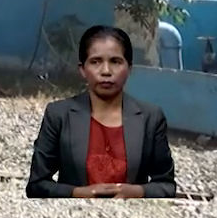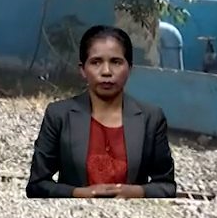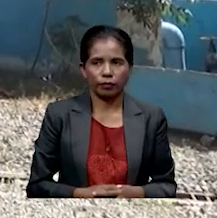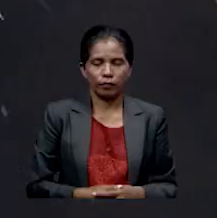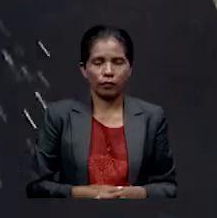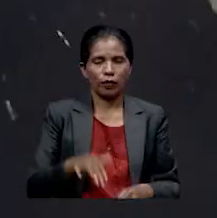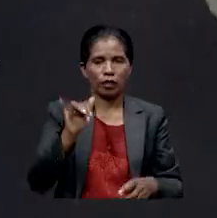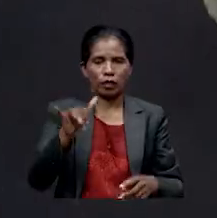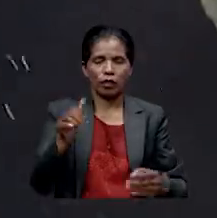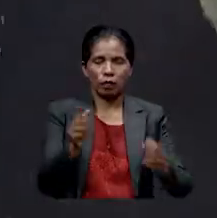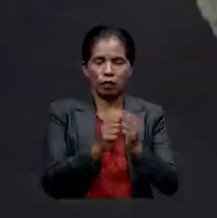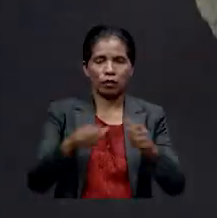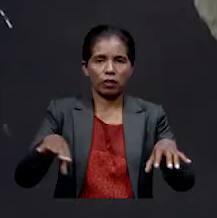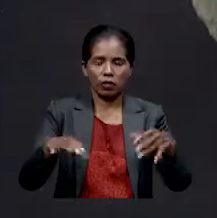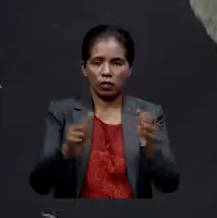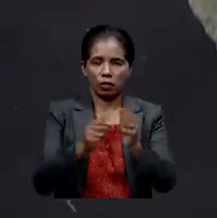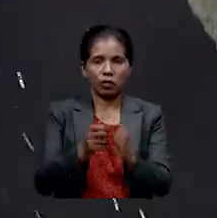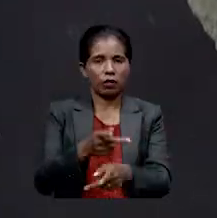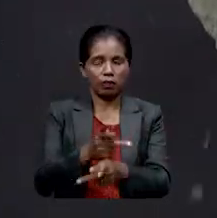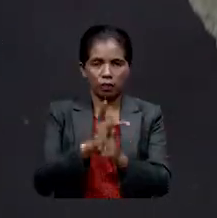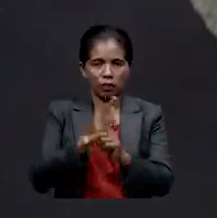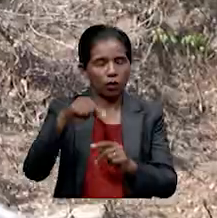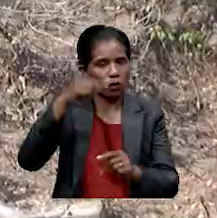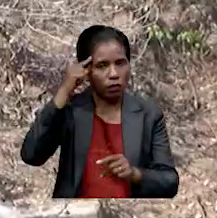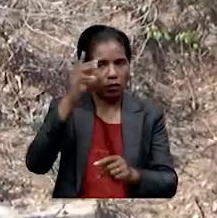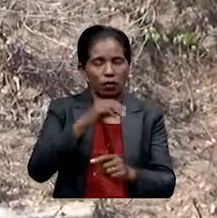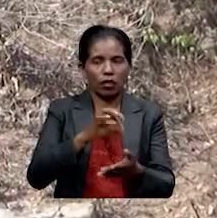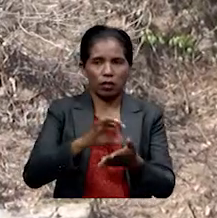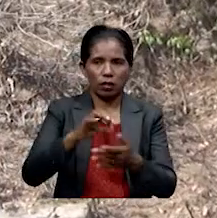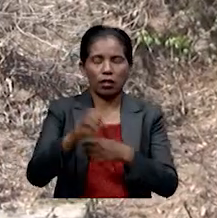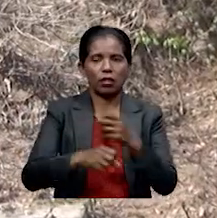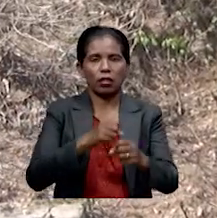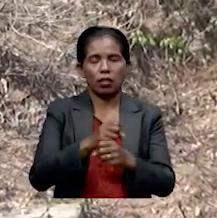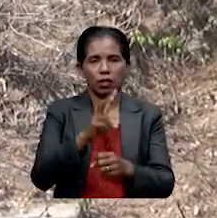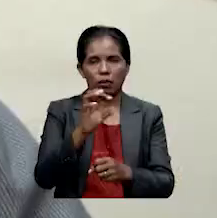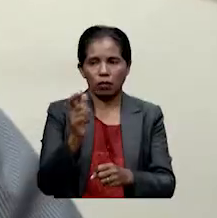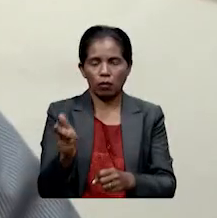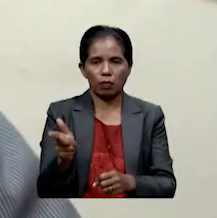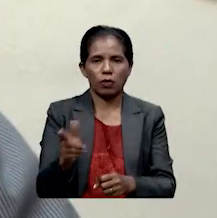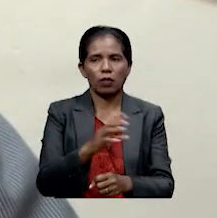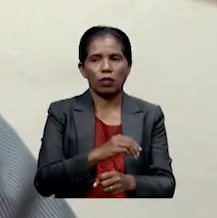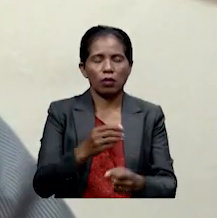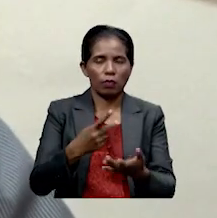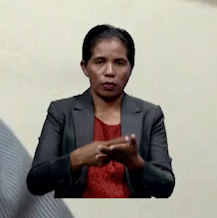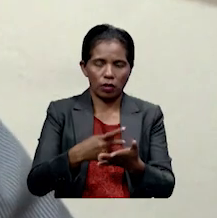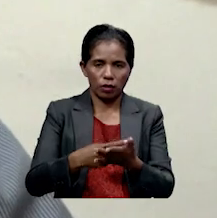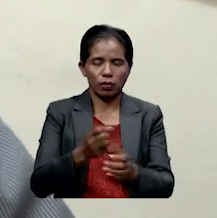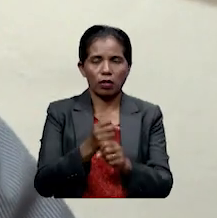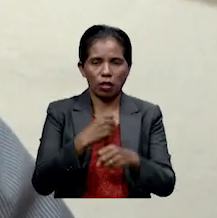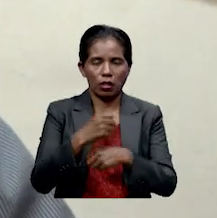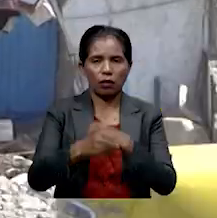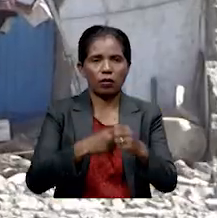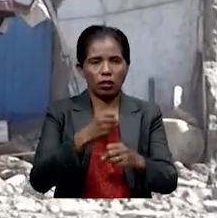Acordo empréstimo né governo Banco Mundial no ADB assinou na ihatinang riuro ronulo mas o projeto né foi em realizar ihatinang né tamba